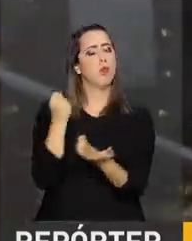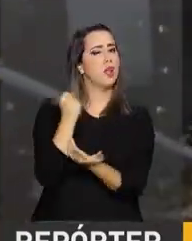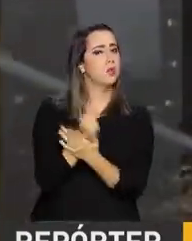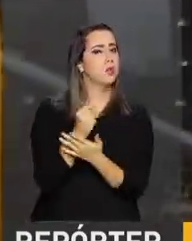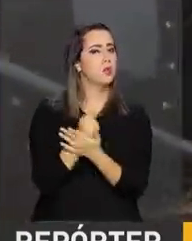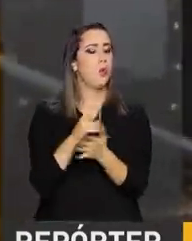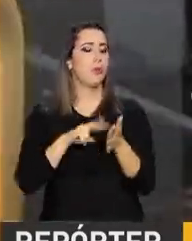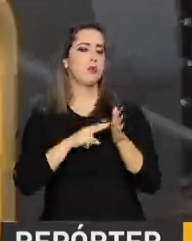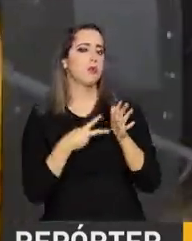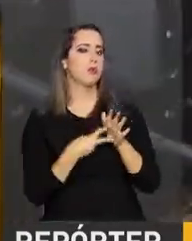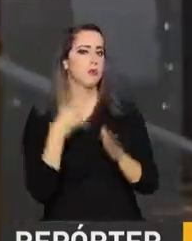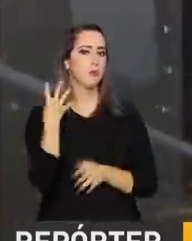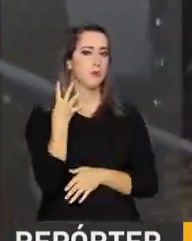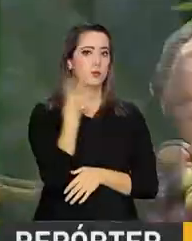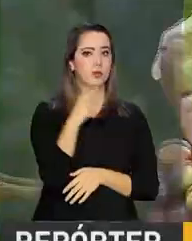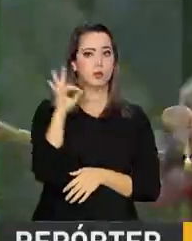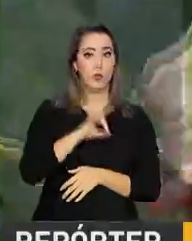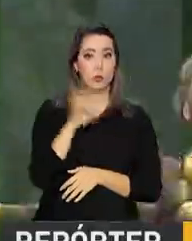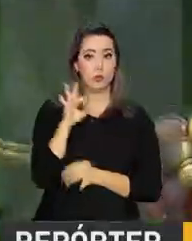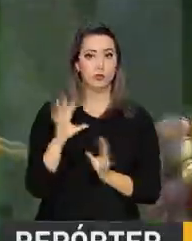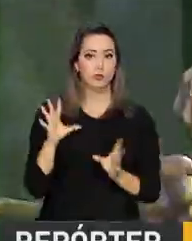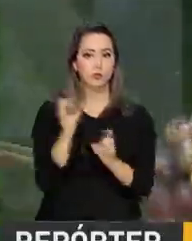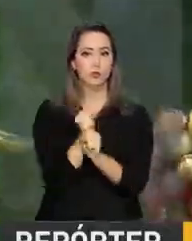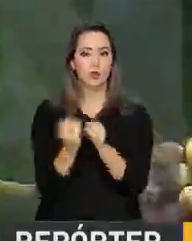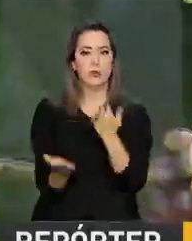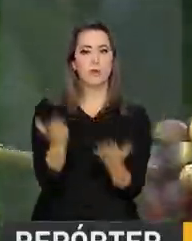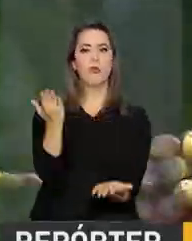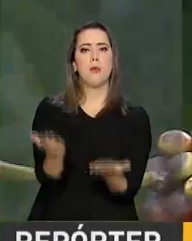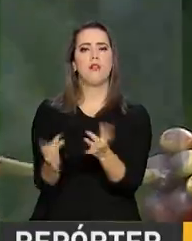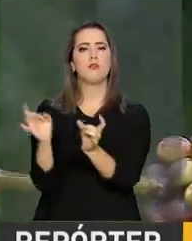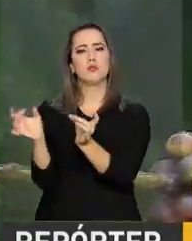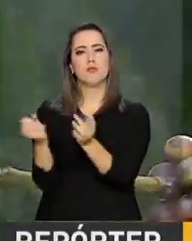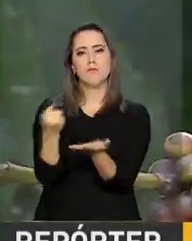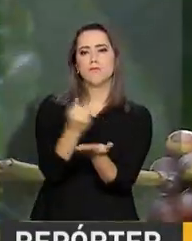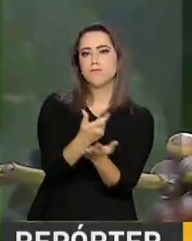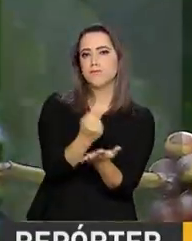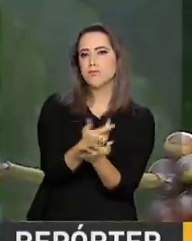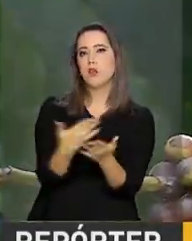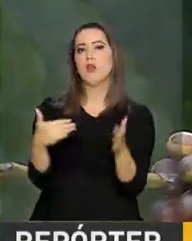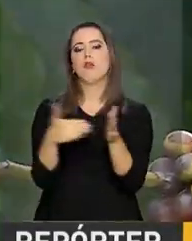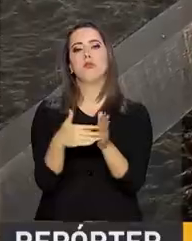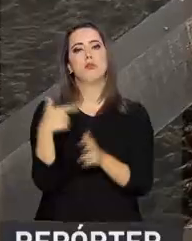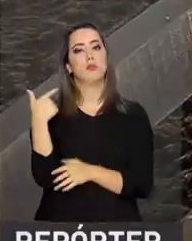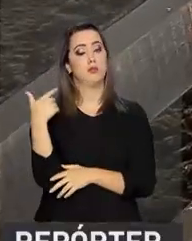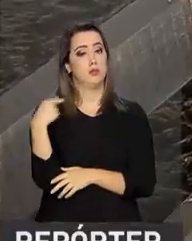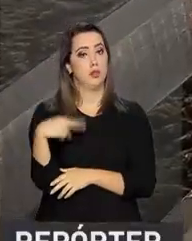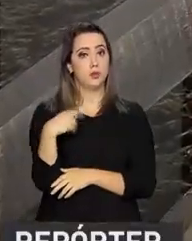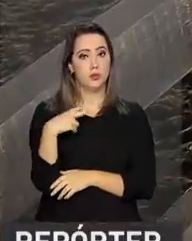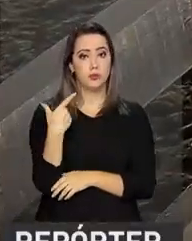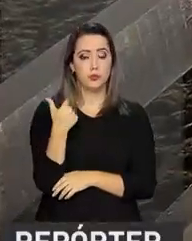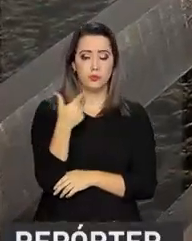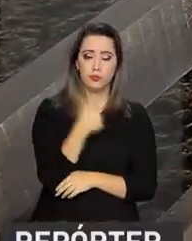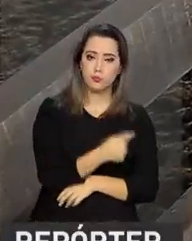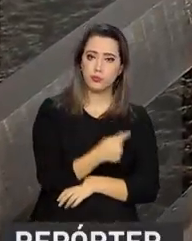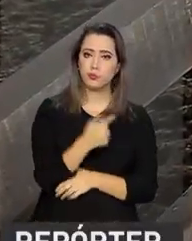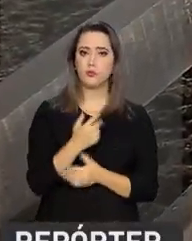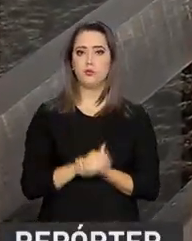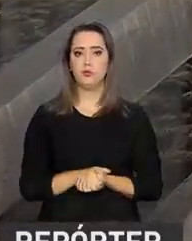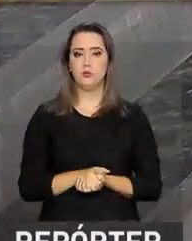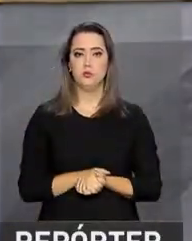mais de 44 por cento do saldo da balança comercial brasileira até novembro de 2017